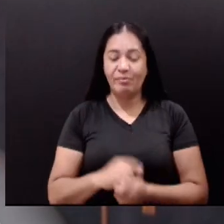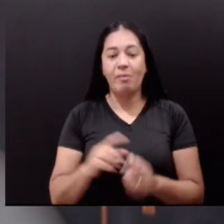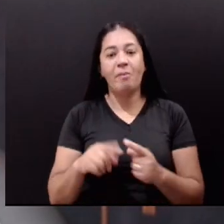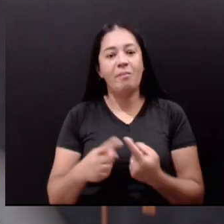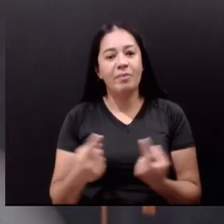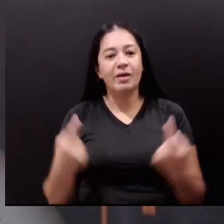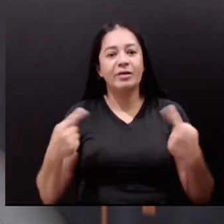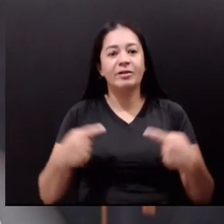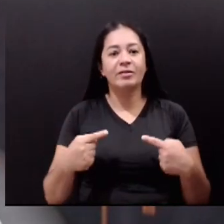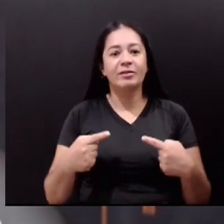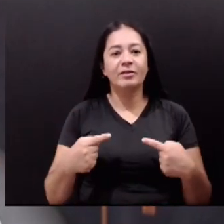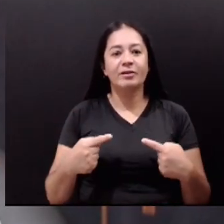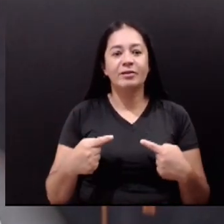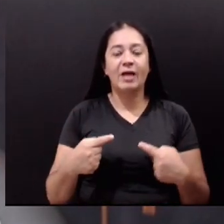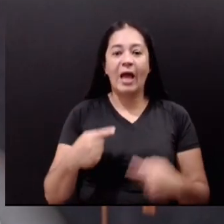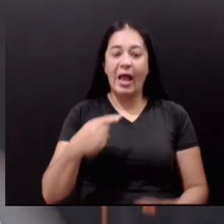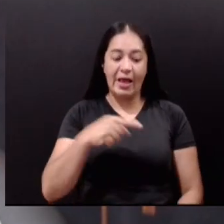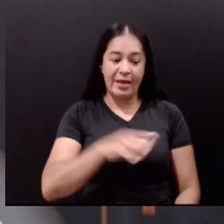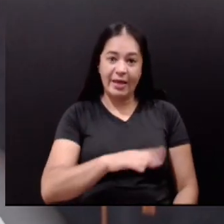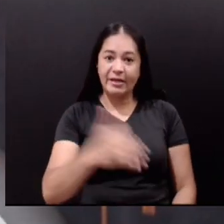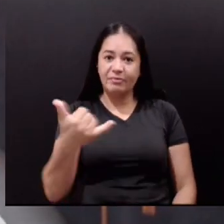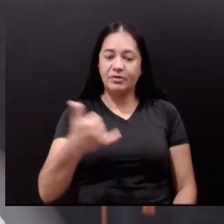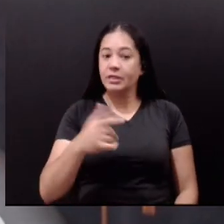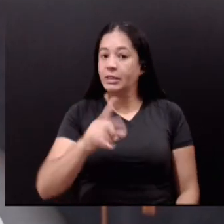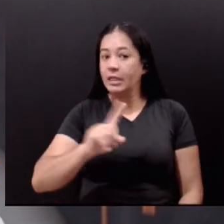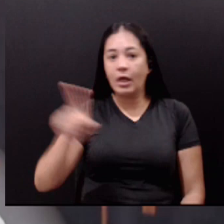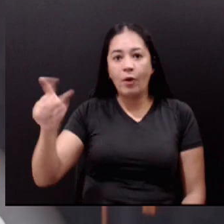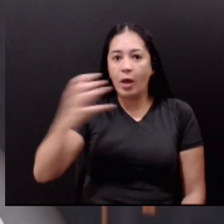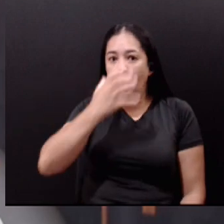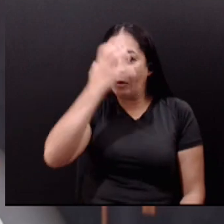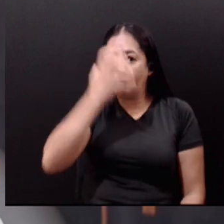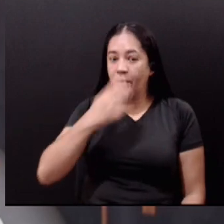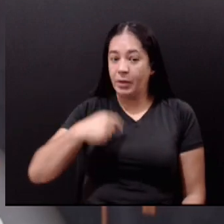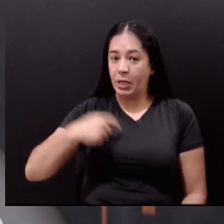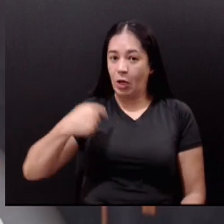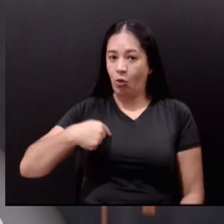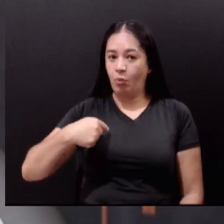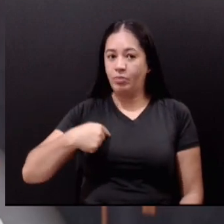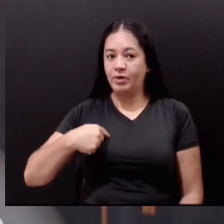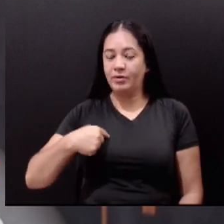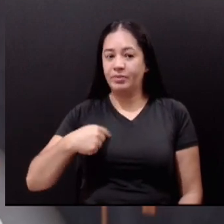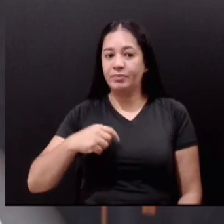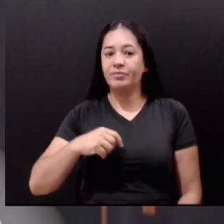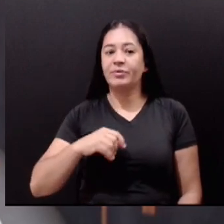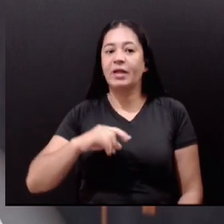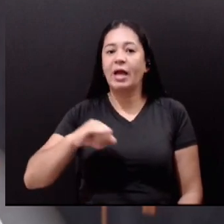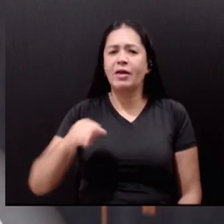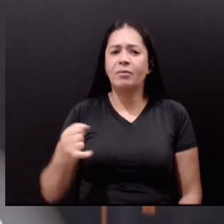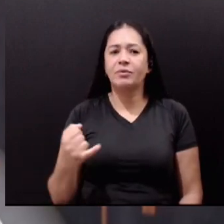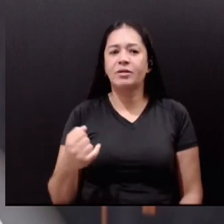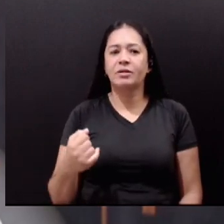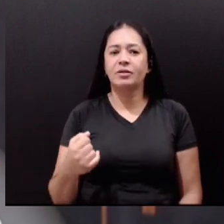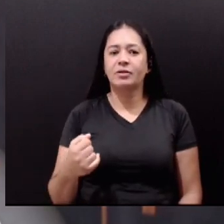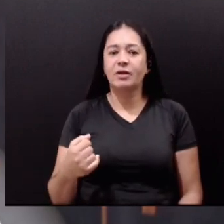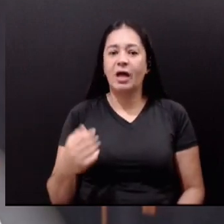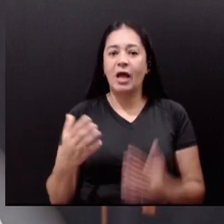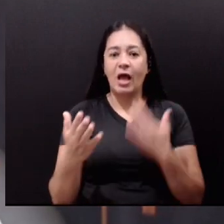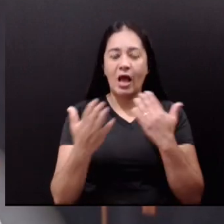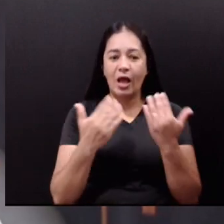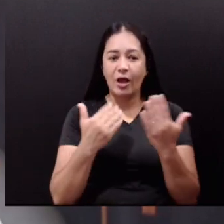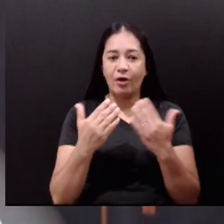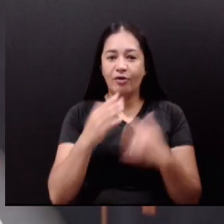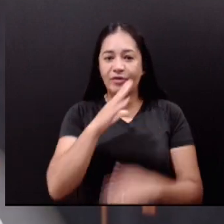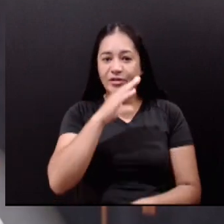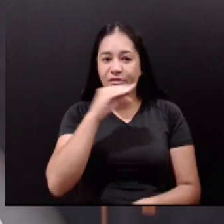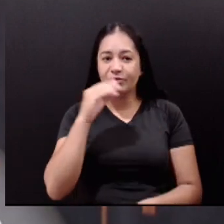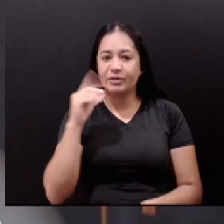comigo. Poxa. Aí aproveitando esse gancho, ela vai Uhum. brigar comigo, a gente fala assim: "Ah, o diálogo com o adolescente é difícil", é realmente